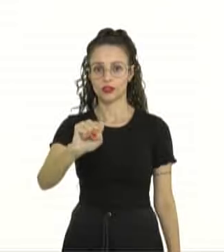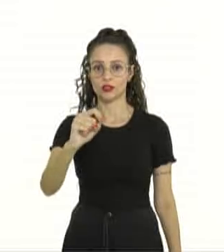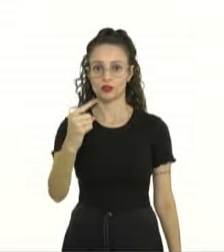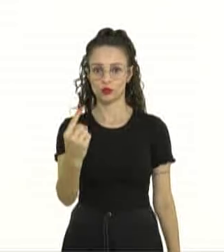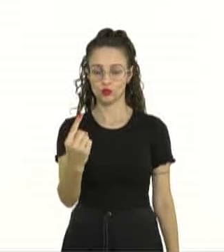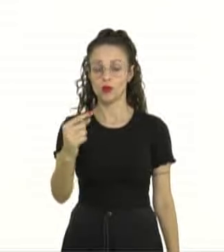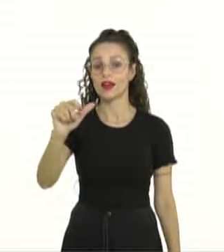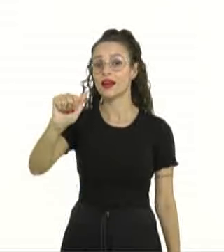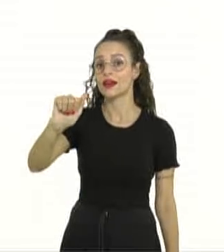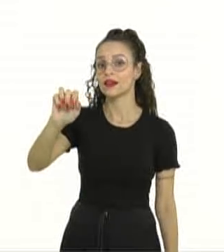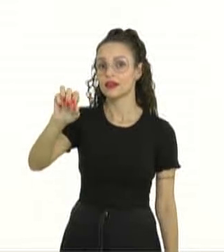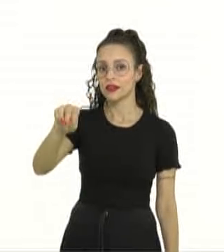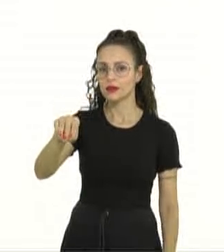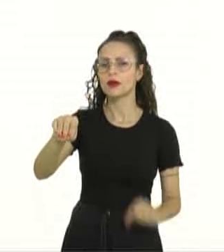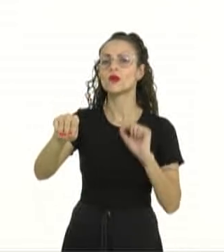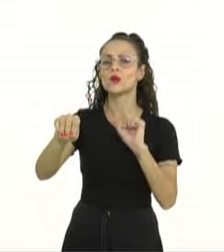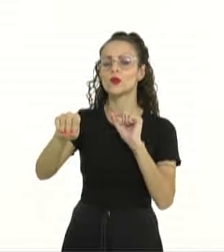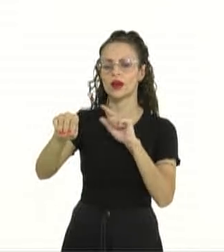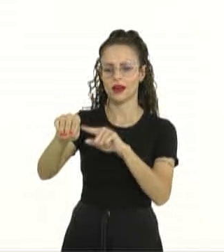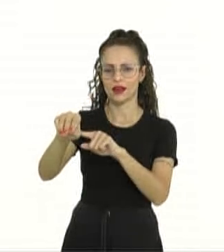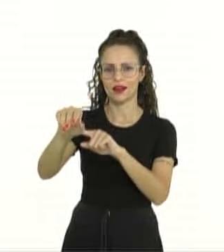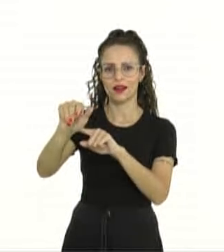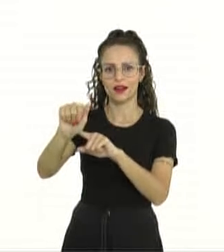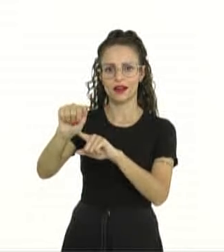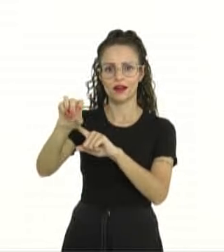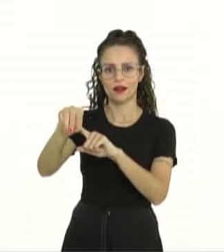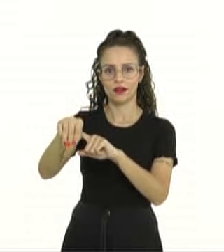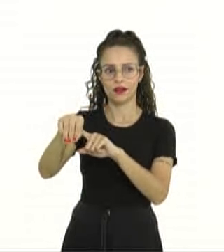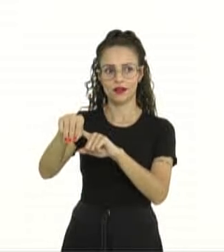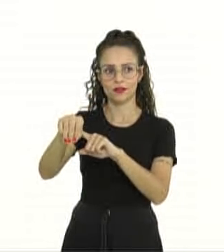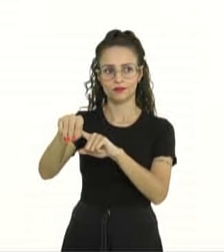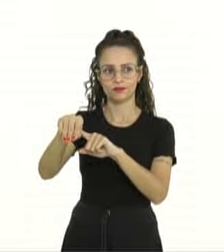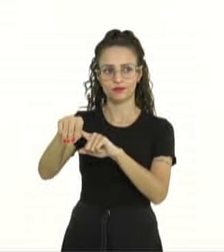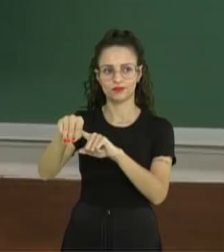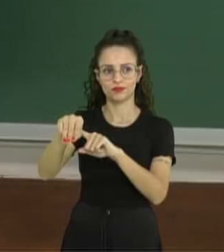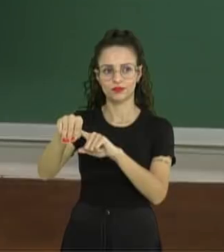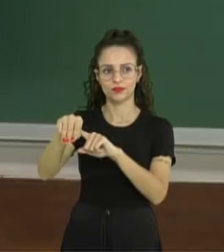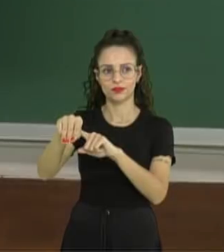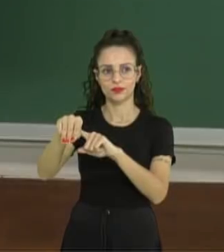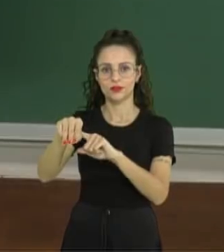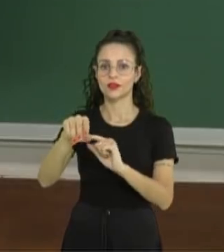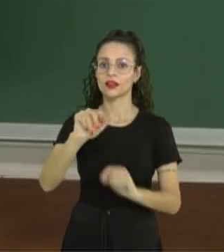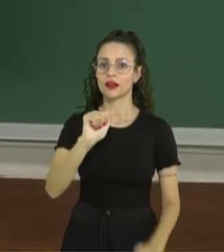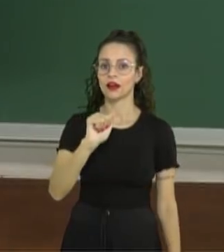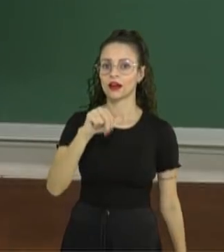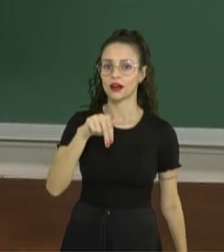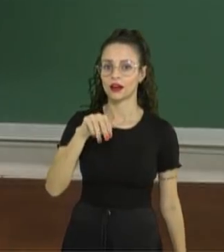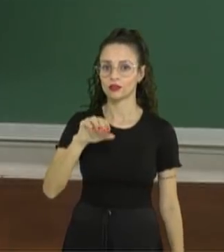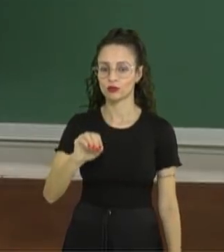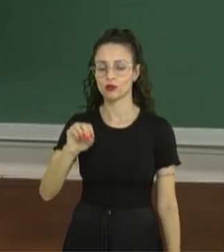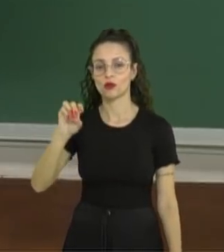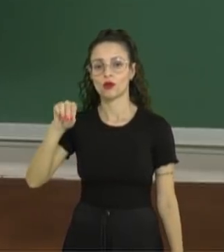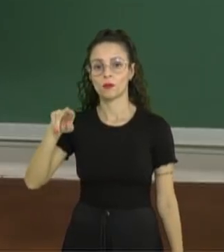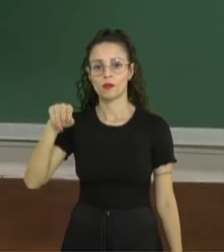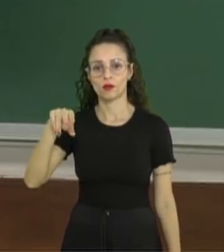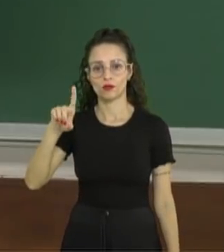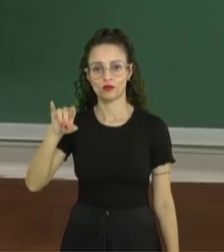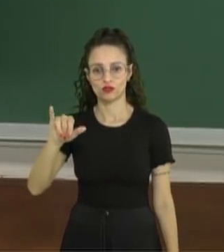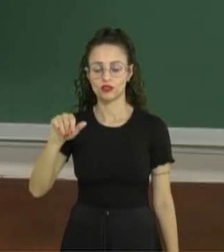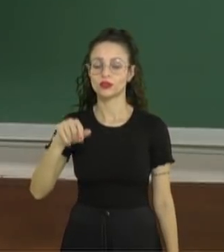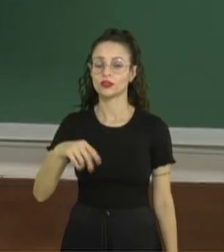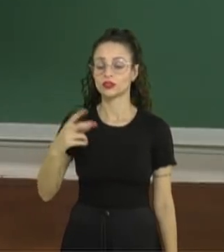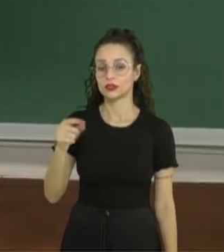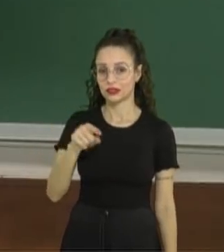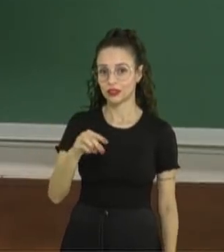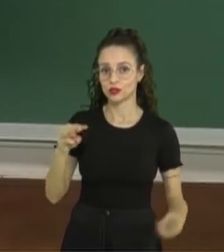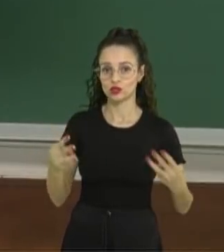5781 AM. O que é esse AM? É o chamado Ano Mundi. Para os judeus, ou para a cultura judaica, só